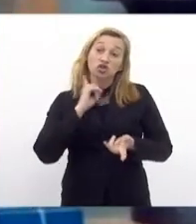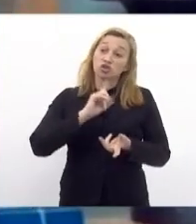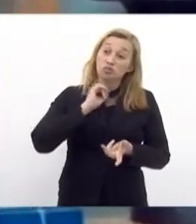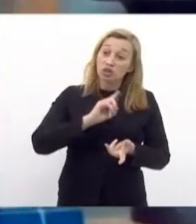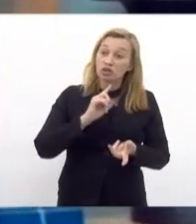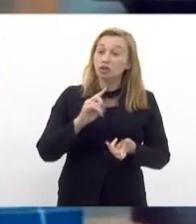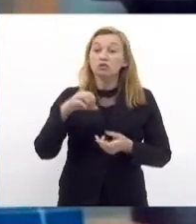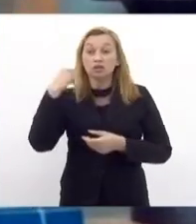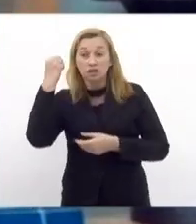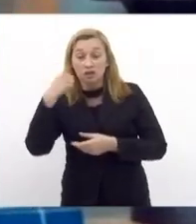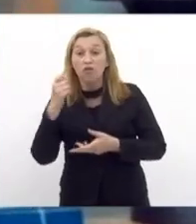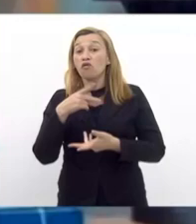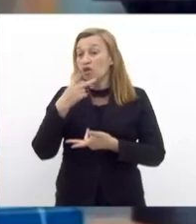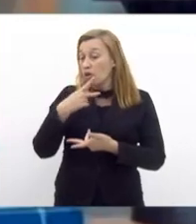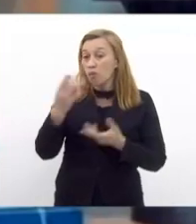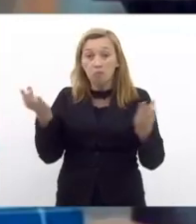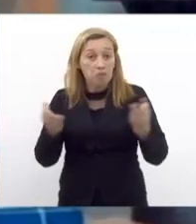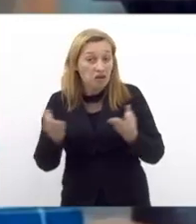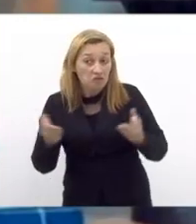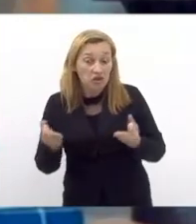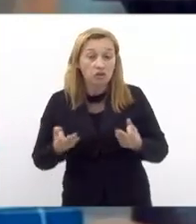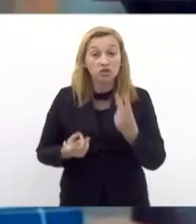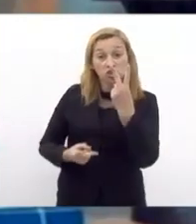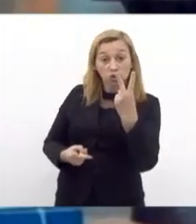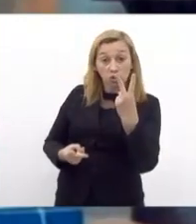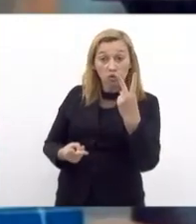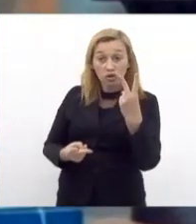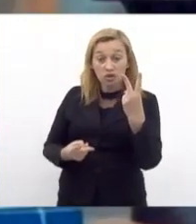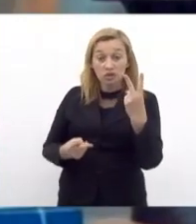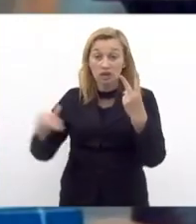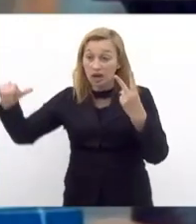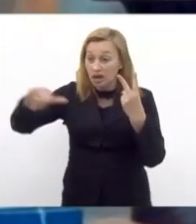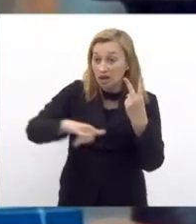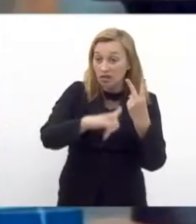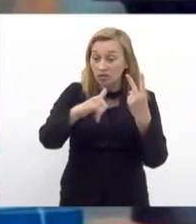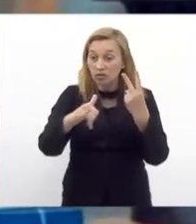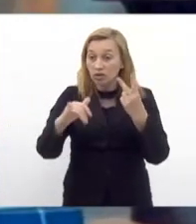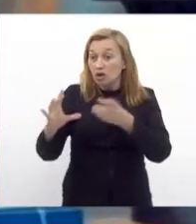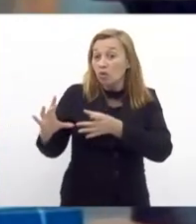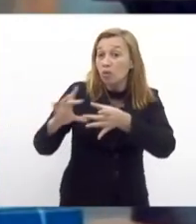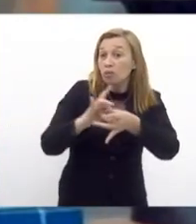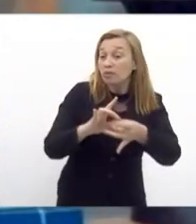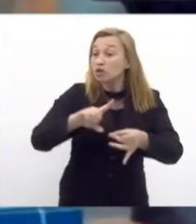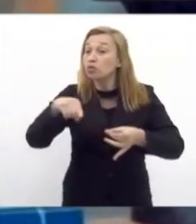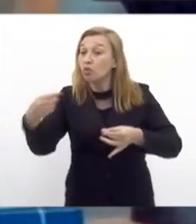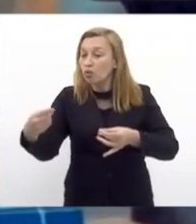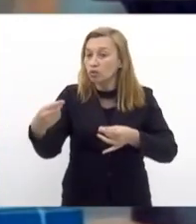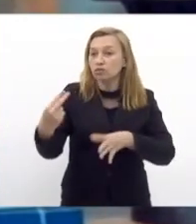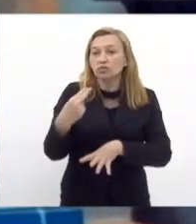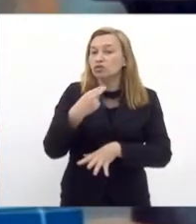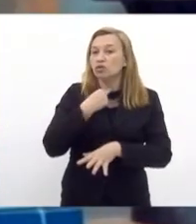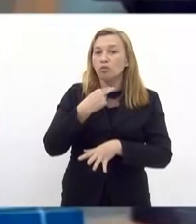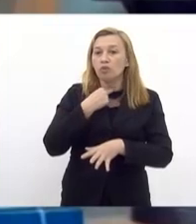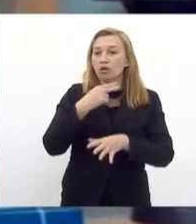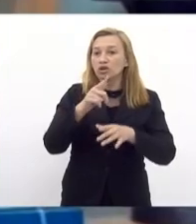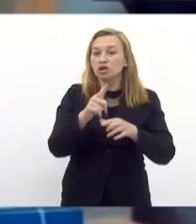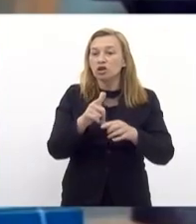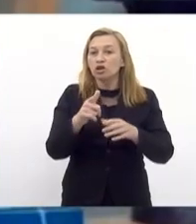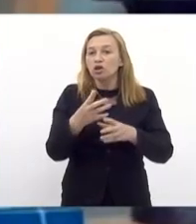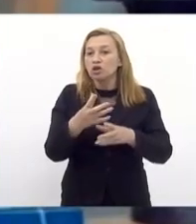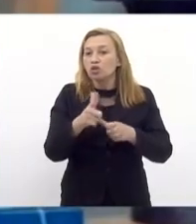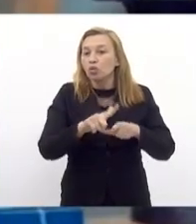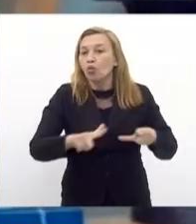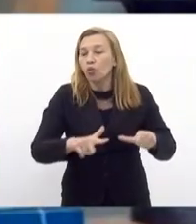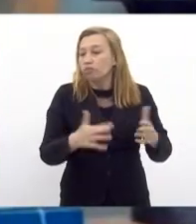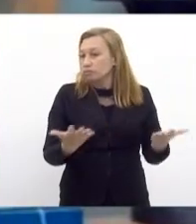é perfeito. Quando existem dois aeroportos, eles são complementares, eles não podem se canibalizar, né?